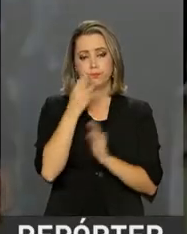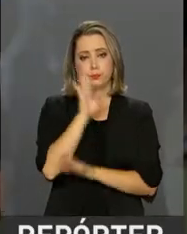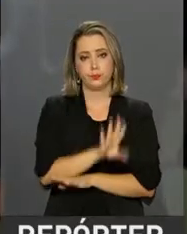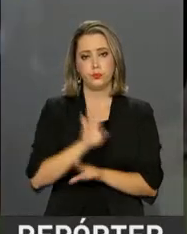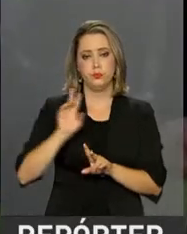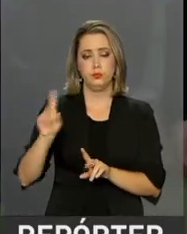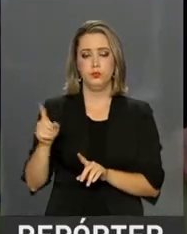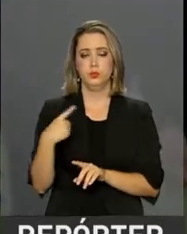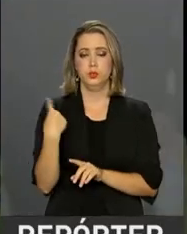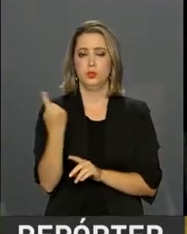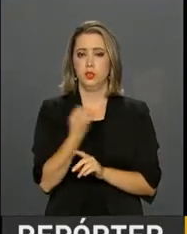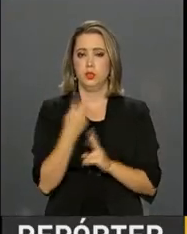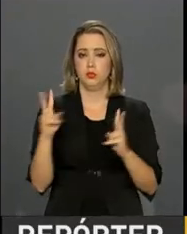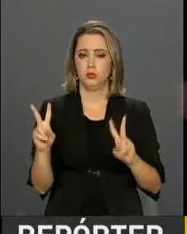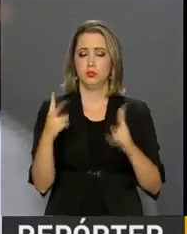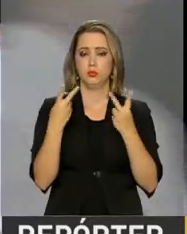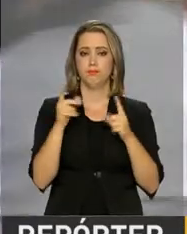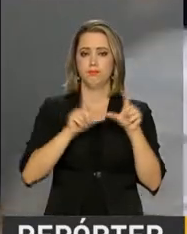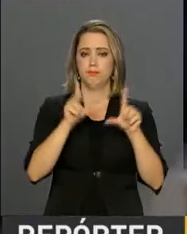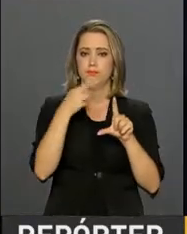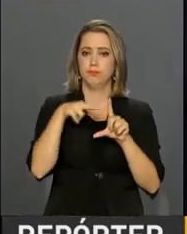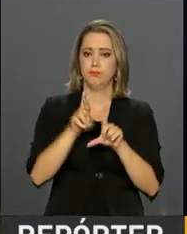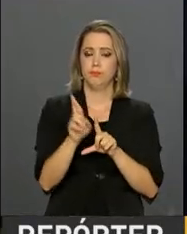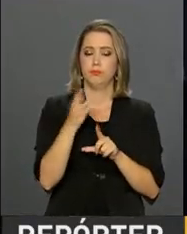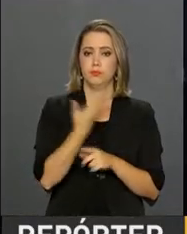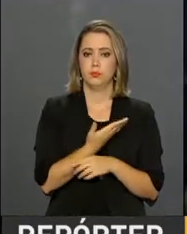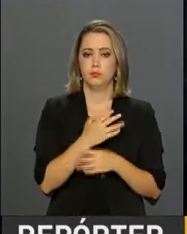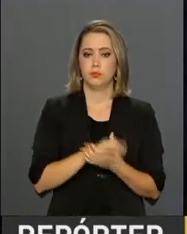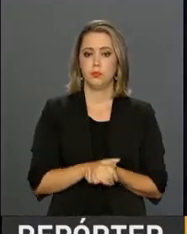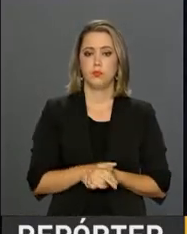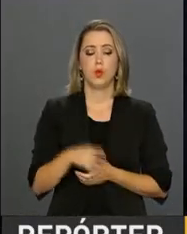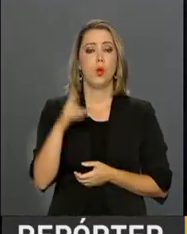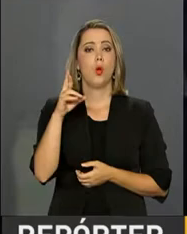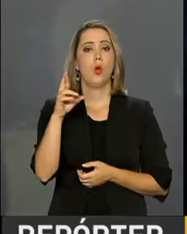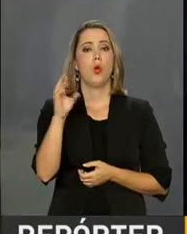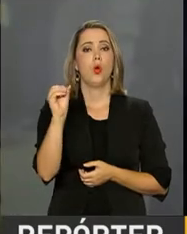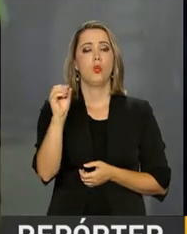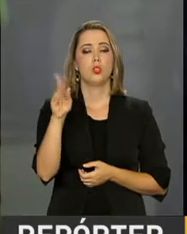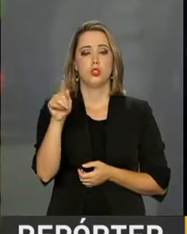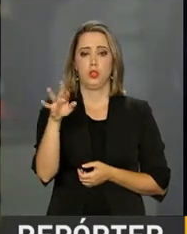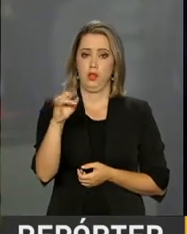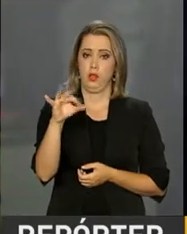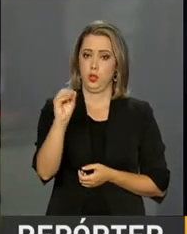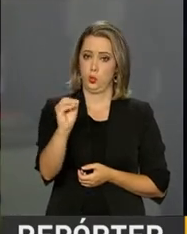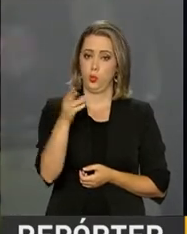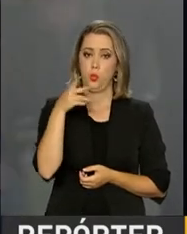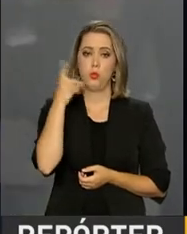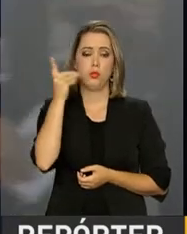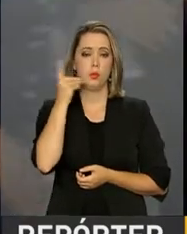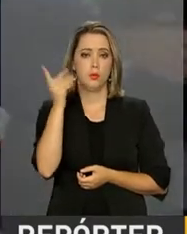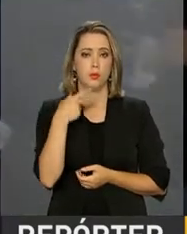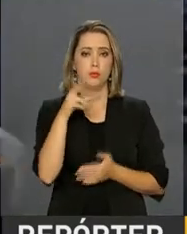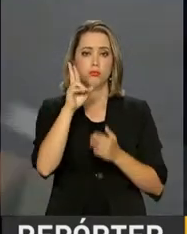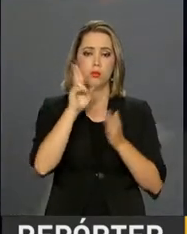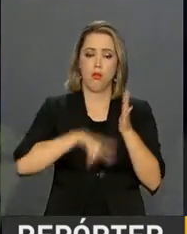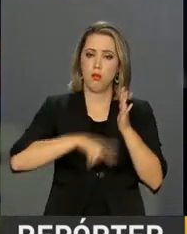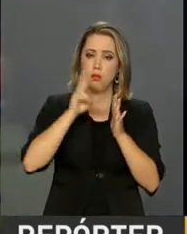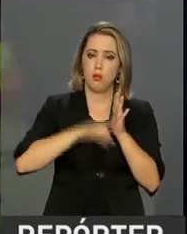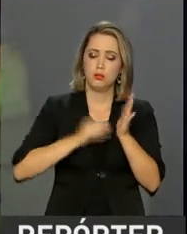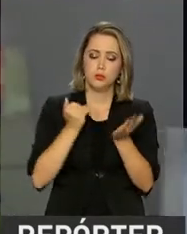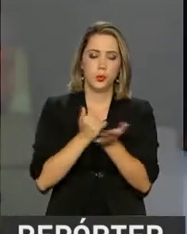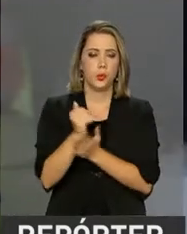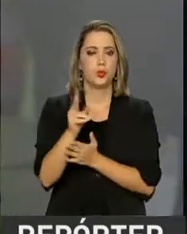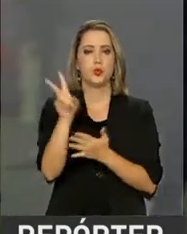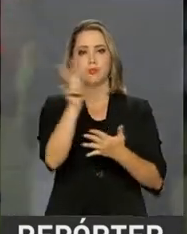tv nbr olha o roberto o deputado rogério marinho relator do projeto de reforma trabalhista continua